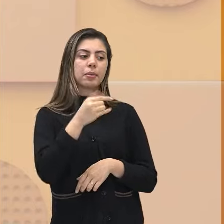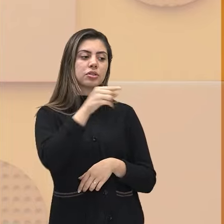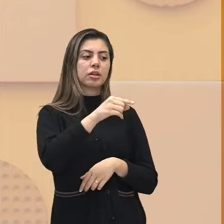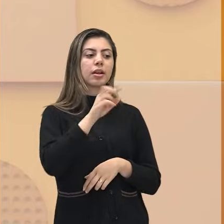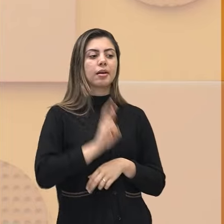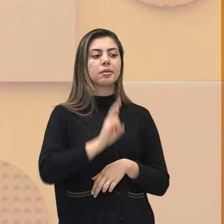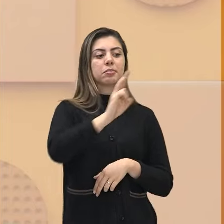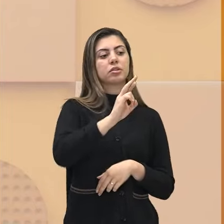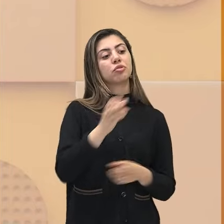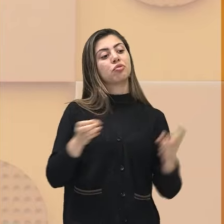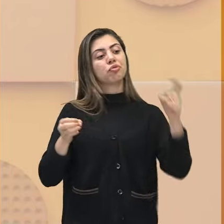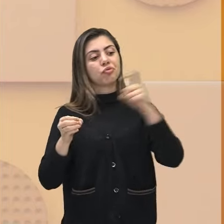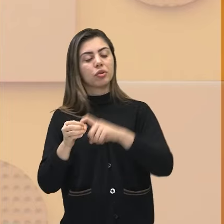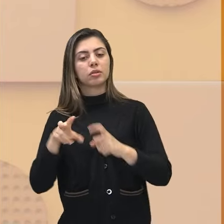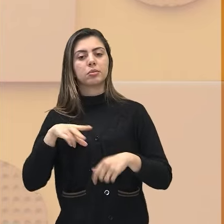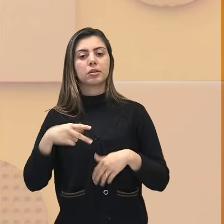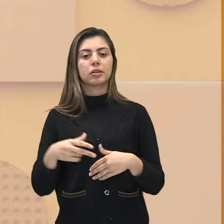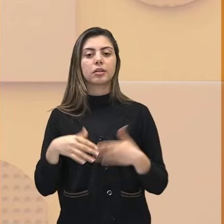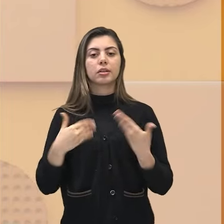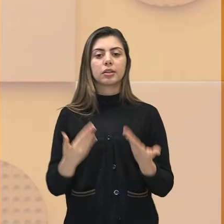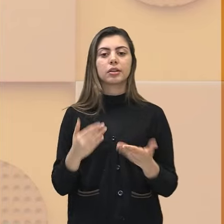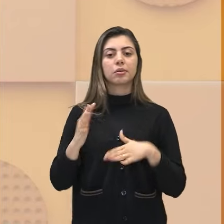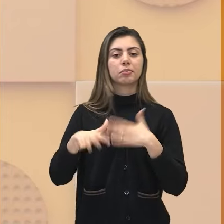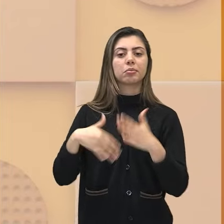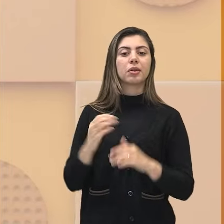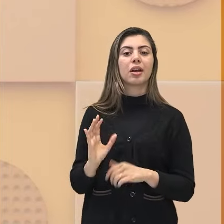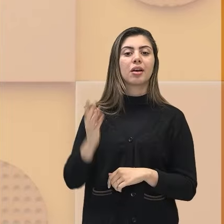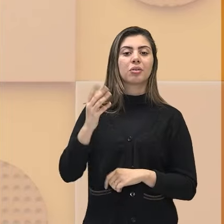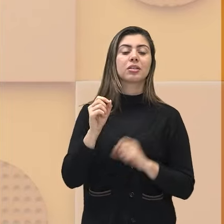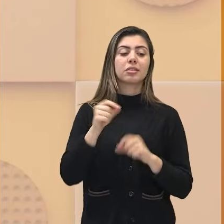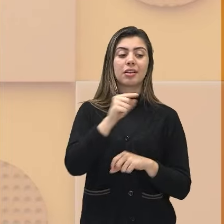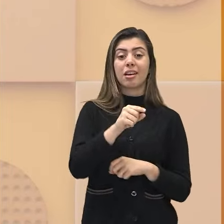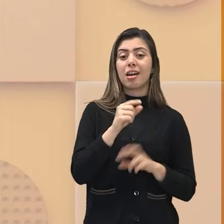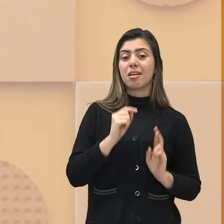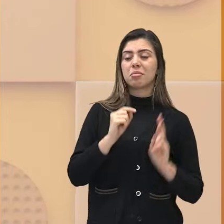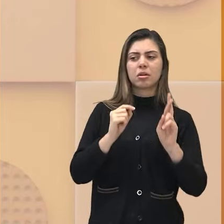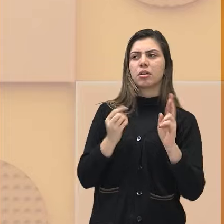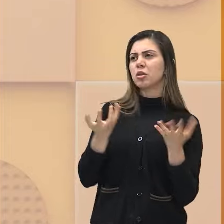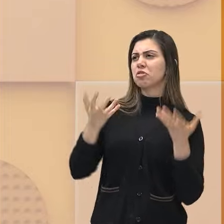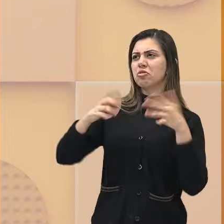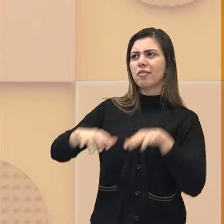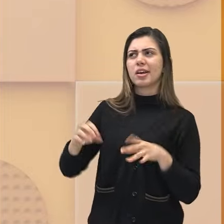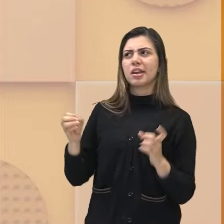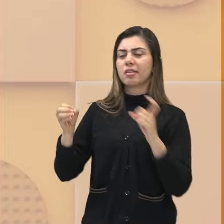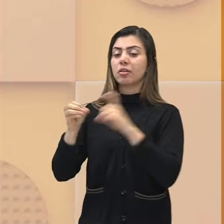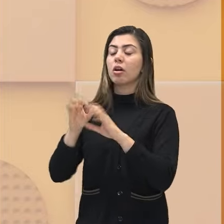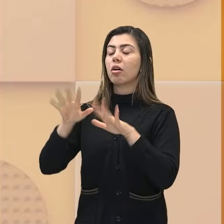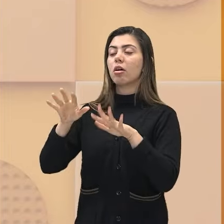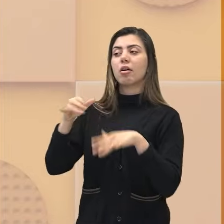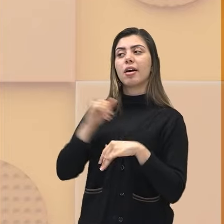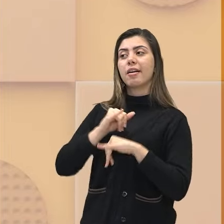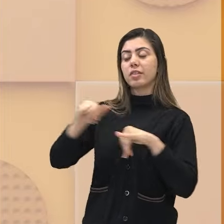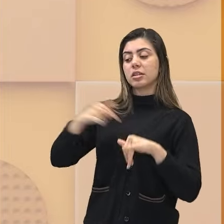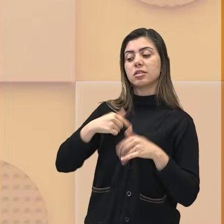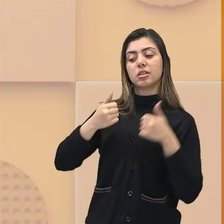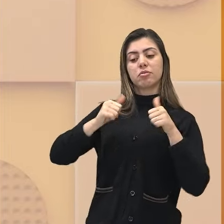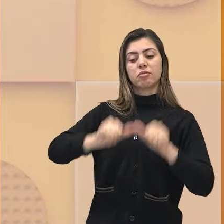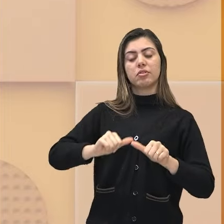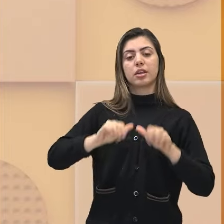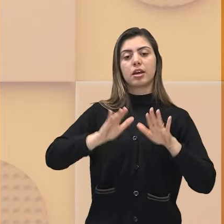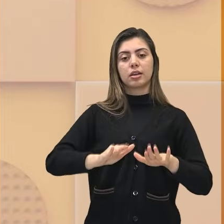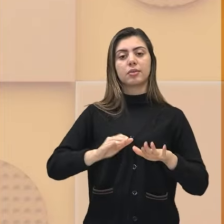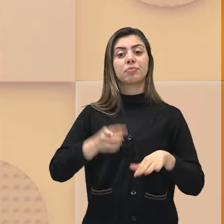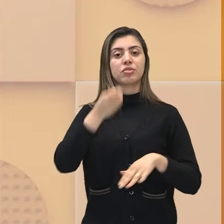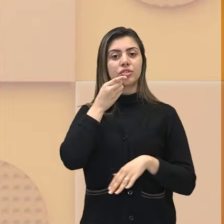quando vai acontecer aquela questão do chamado Dia do Fico, onde ele vai se negar a voltar e vai dizer, não, diga ao povo que fico. E no 7 de setembro que